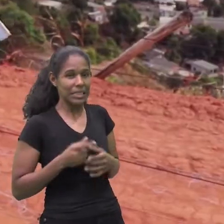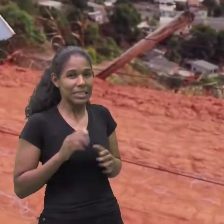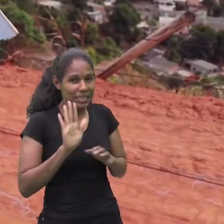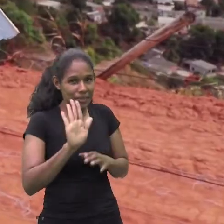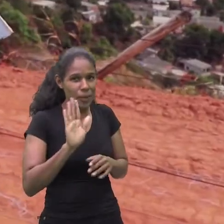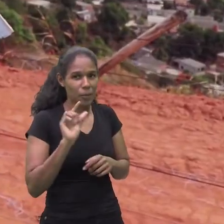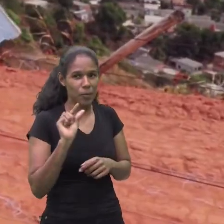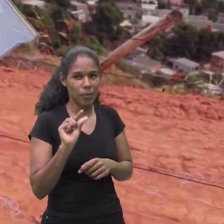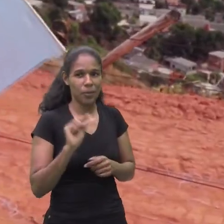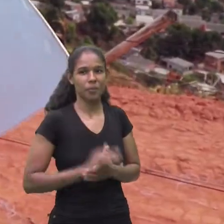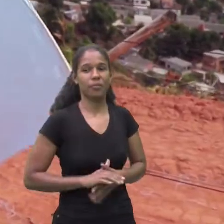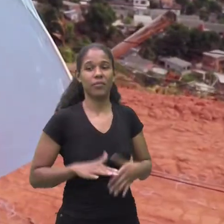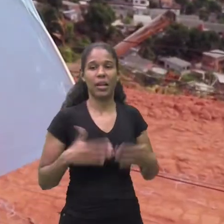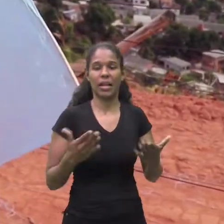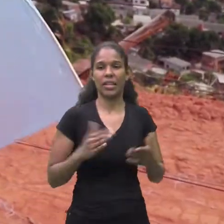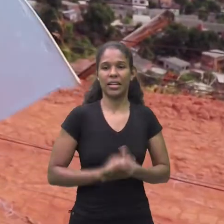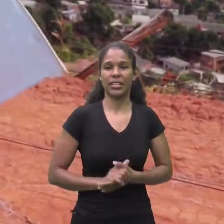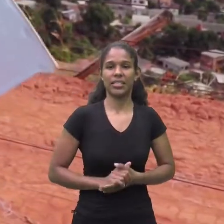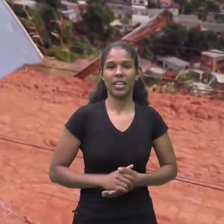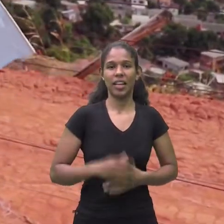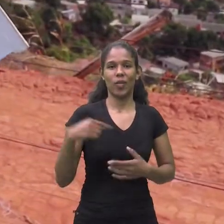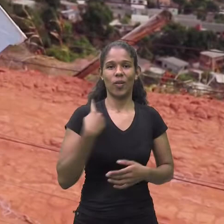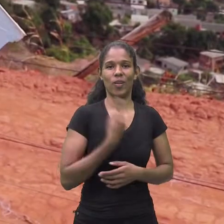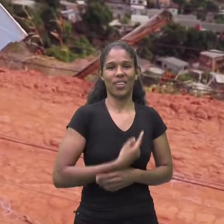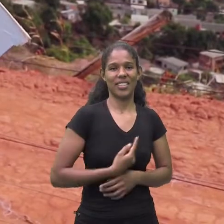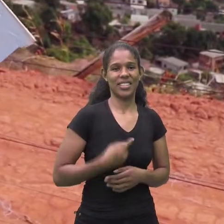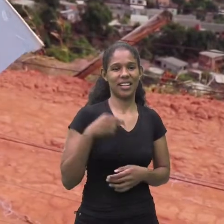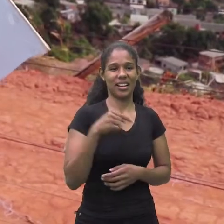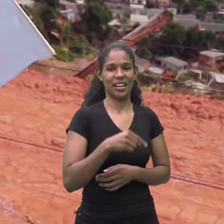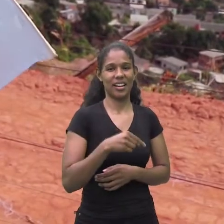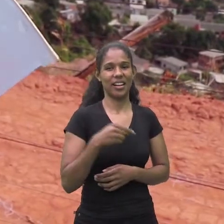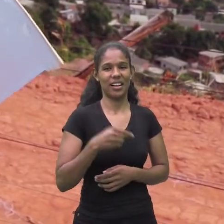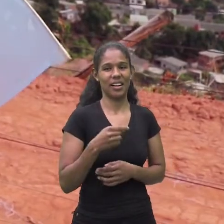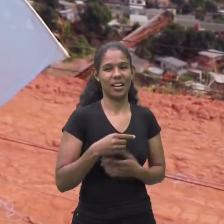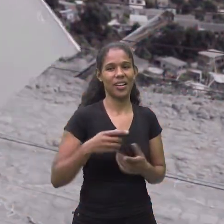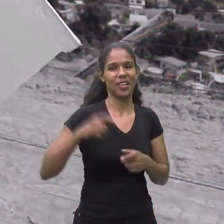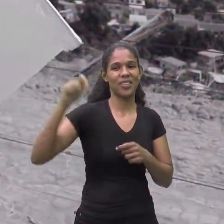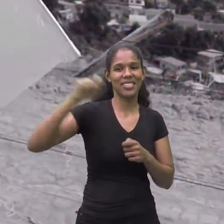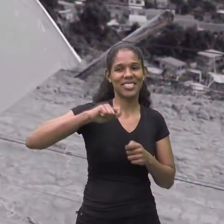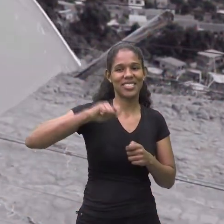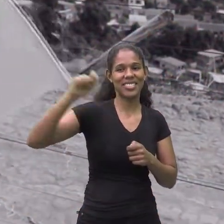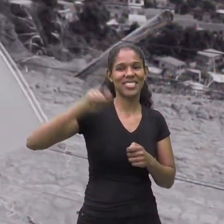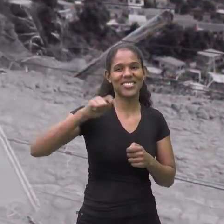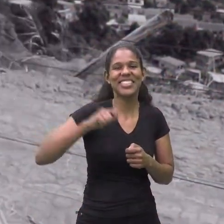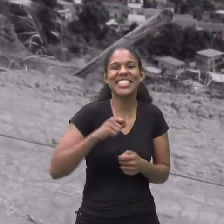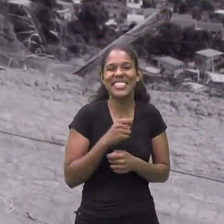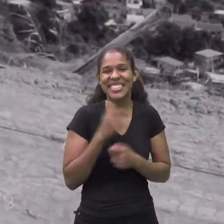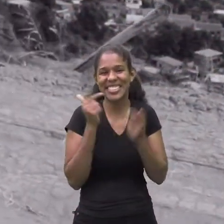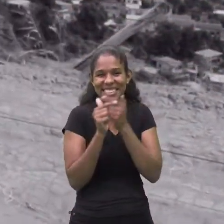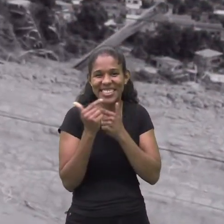Oi, pessoal, eu sou a Ana Clara, estamos aqui, né, numa tentativa de soltar uma pipa. Estava...